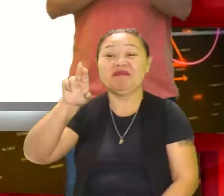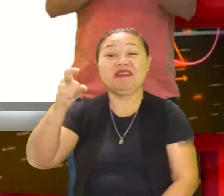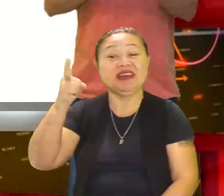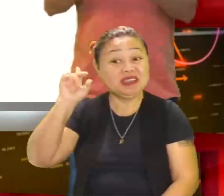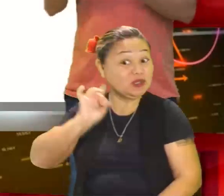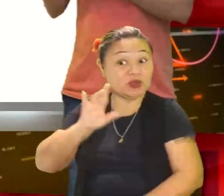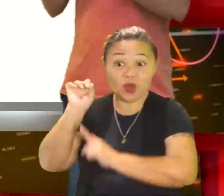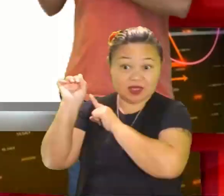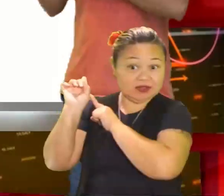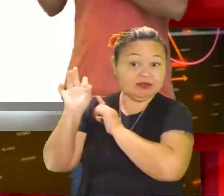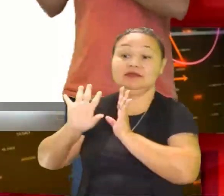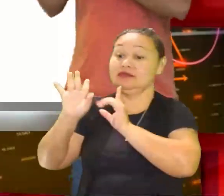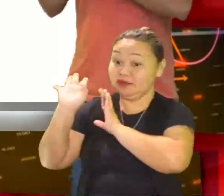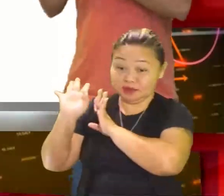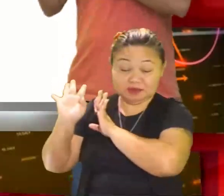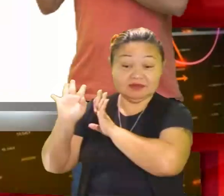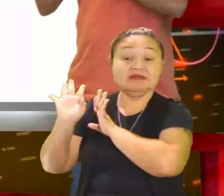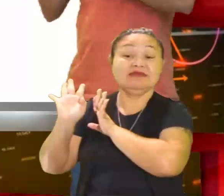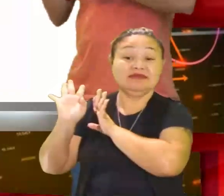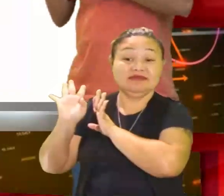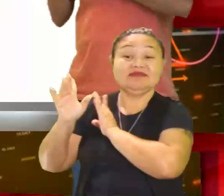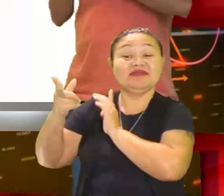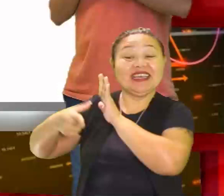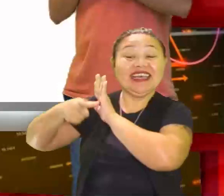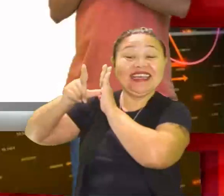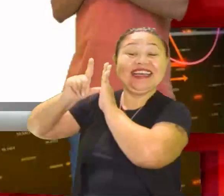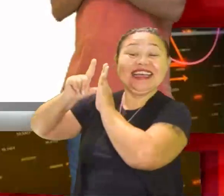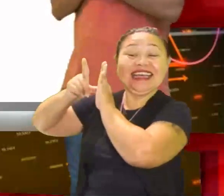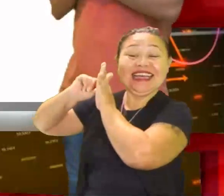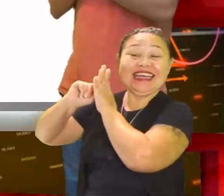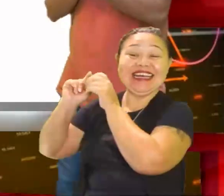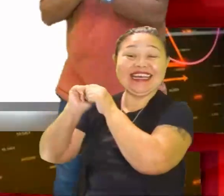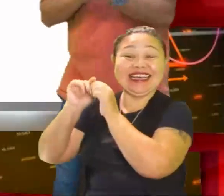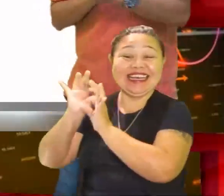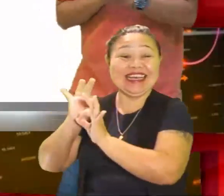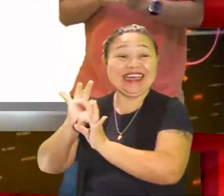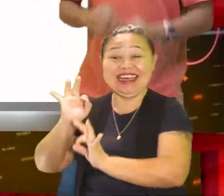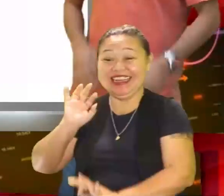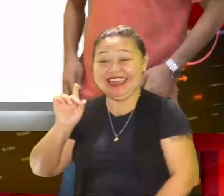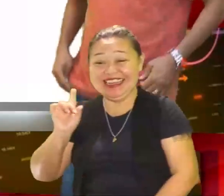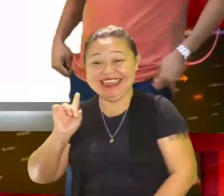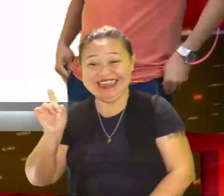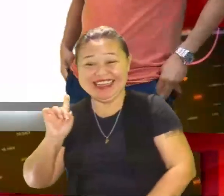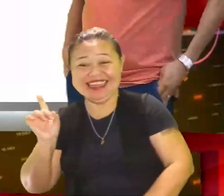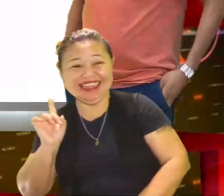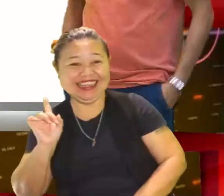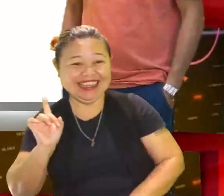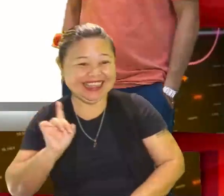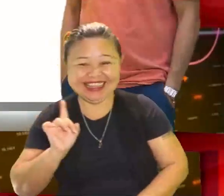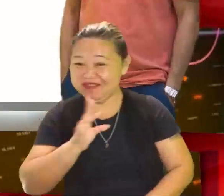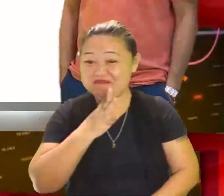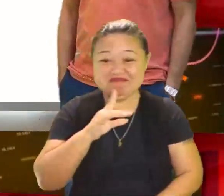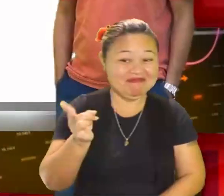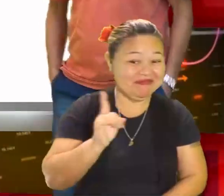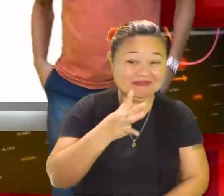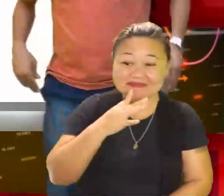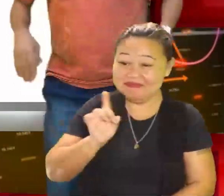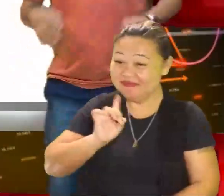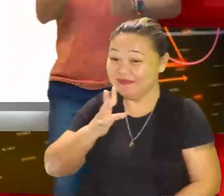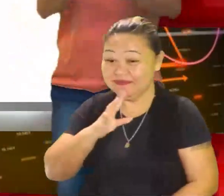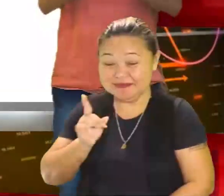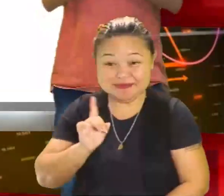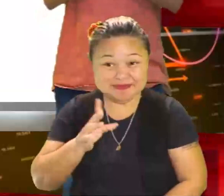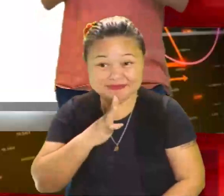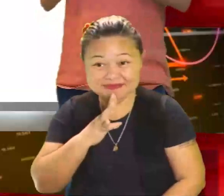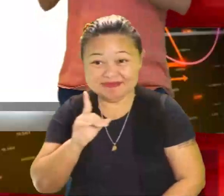Deus. Só ele, tá? Ela deve ter recebido uns antes do Memorex. Não, senhor. Não ganhou o Memorex. Desconheço o